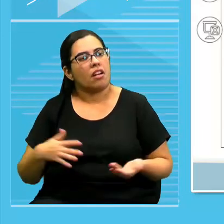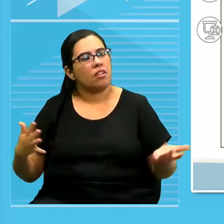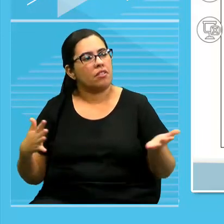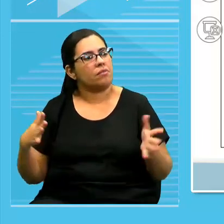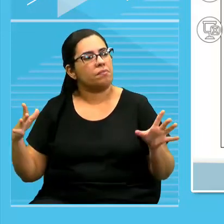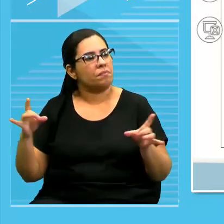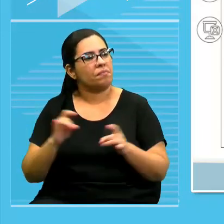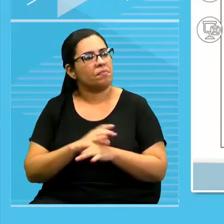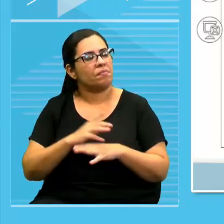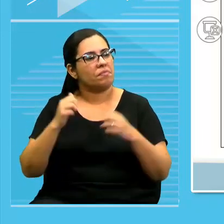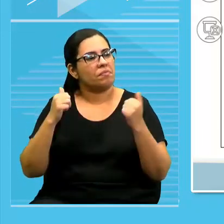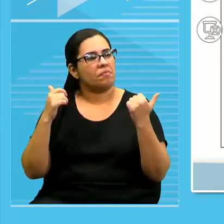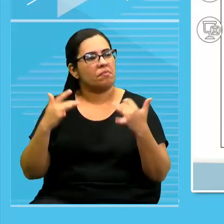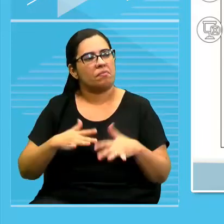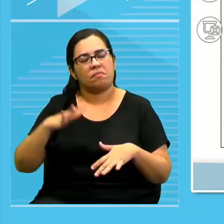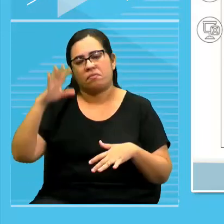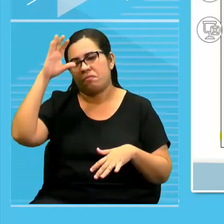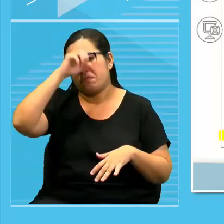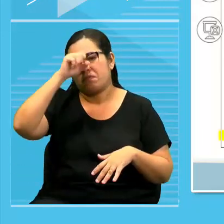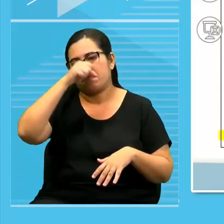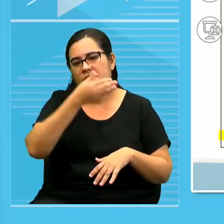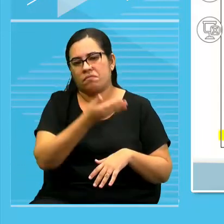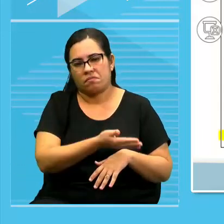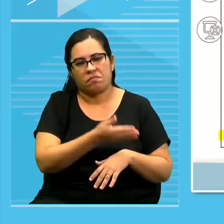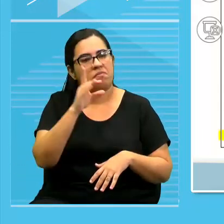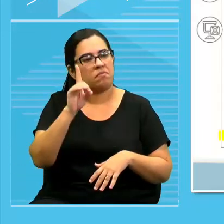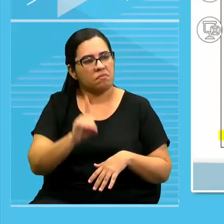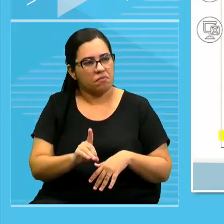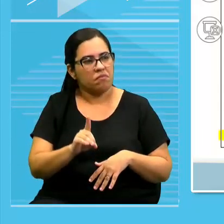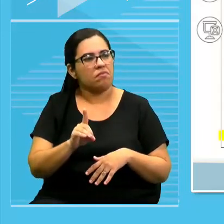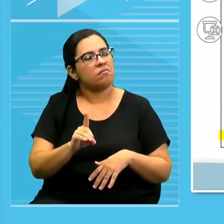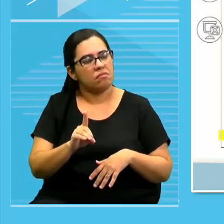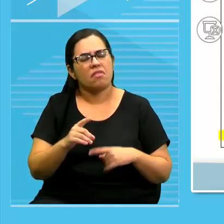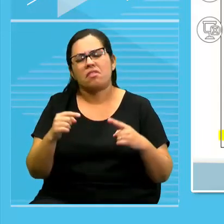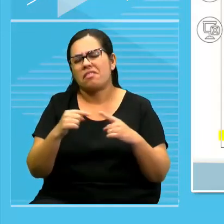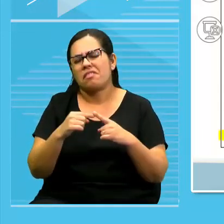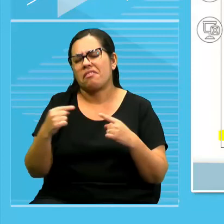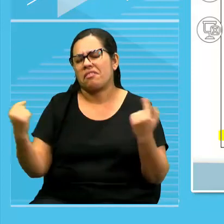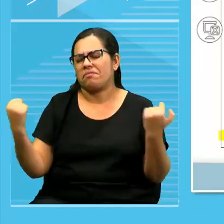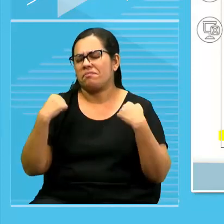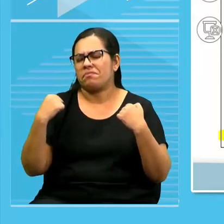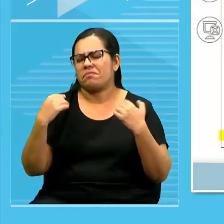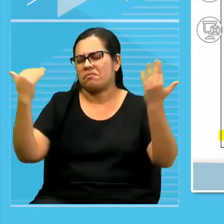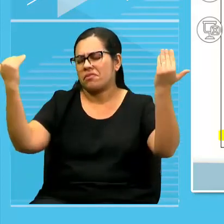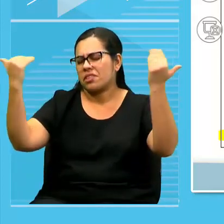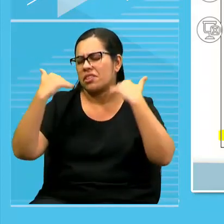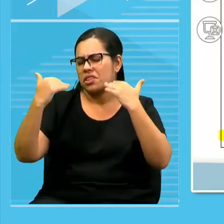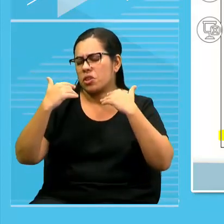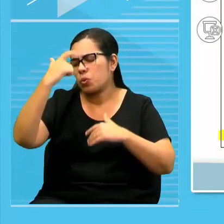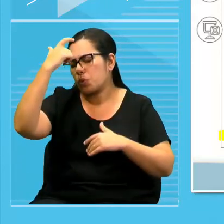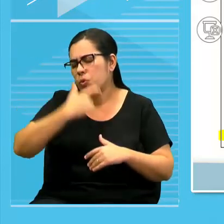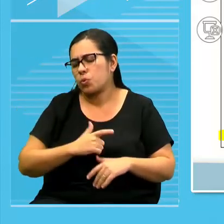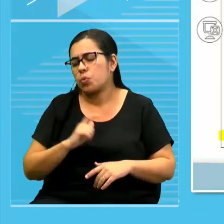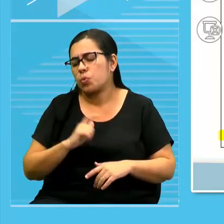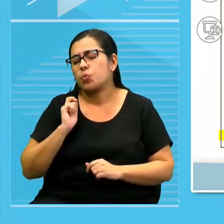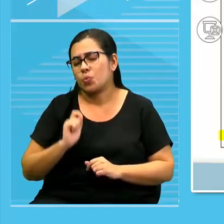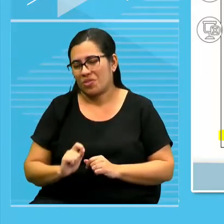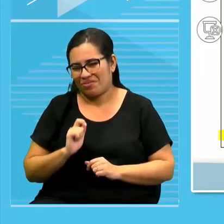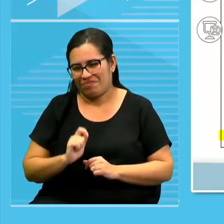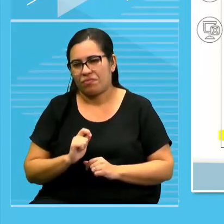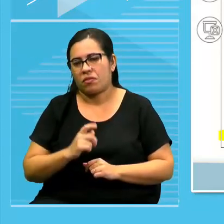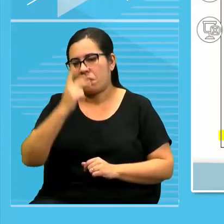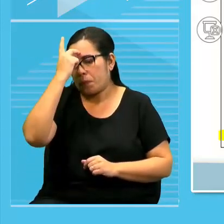né que é o aprender a ser esse Pilar aqui é o que é o alto